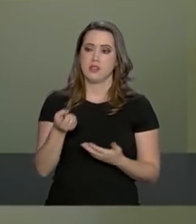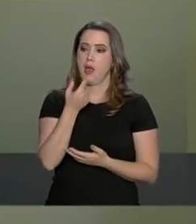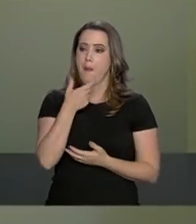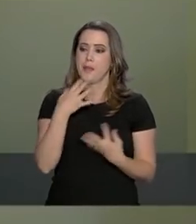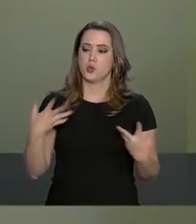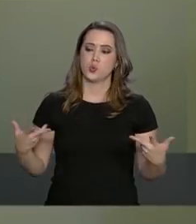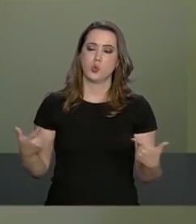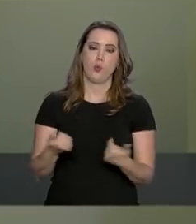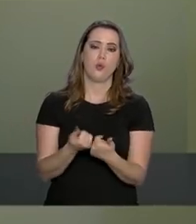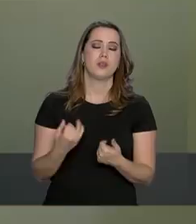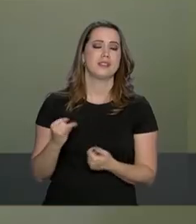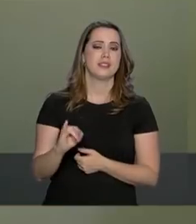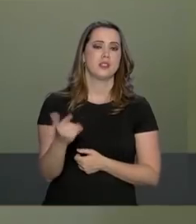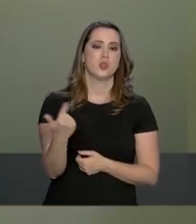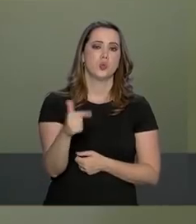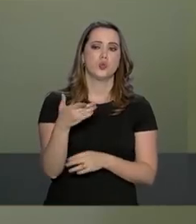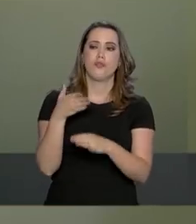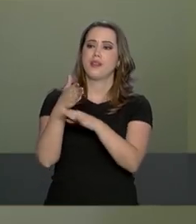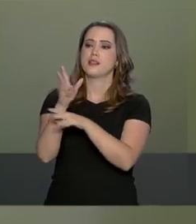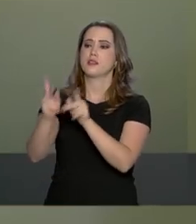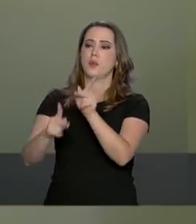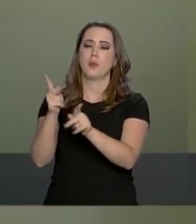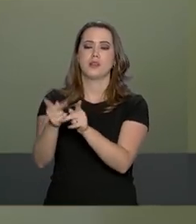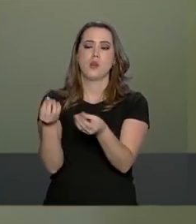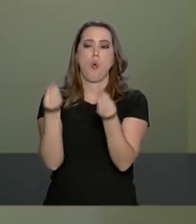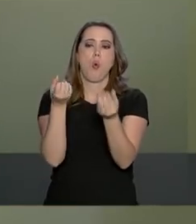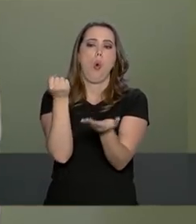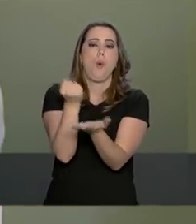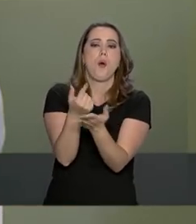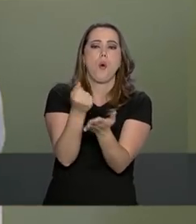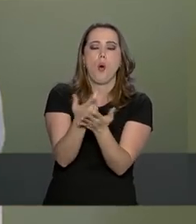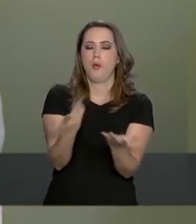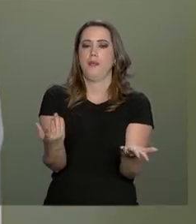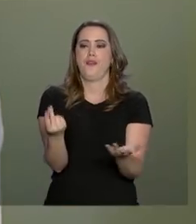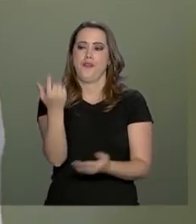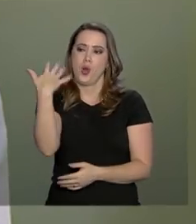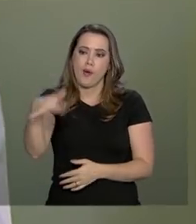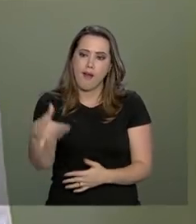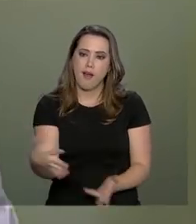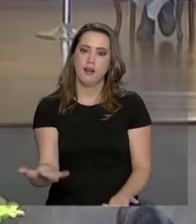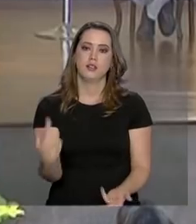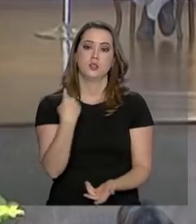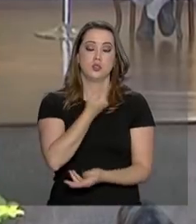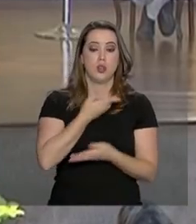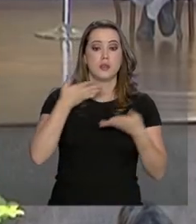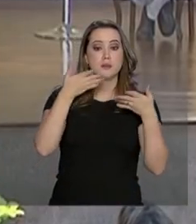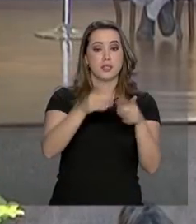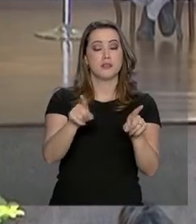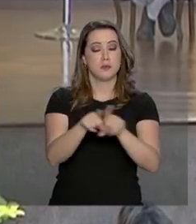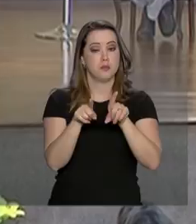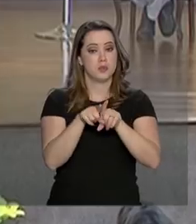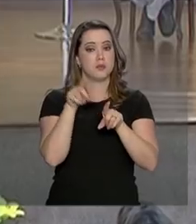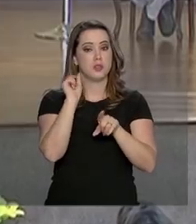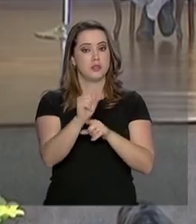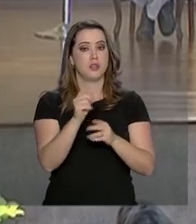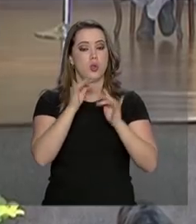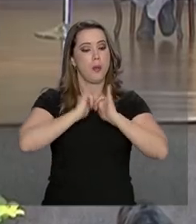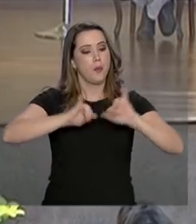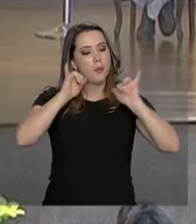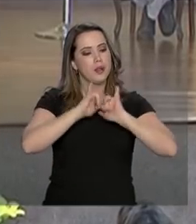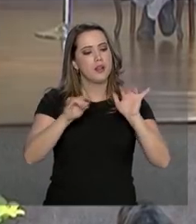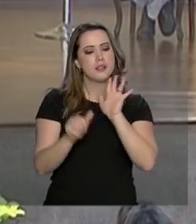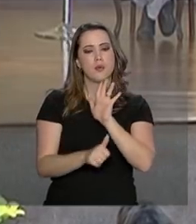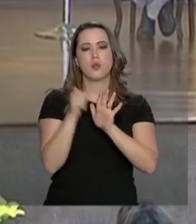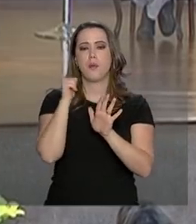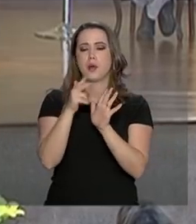com qualidade se não houver acesso à população desses medicamentos. E nós participamos, inclusive, da publicação